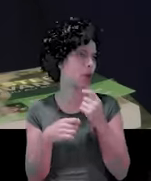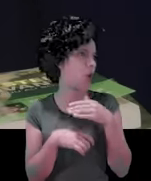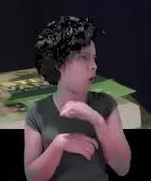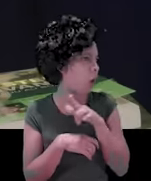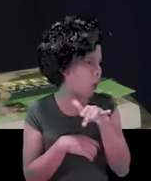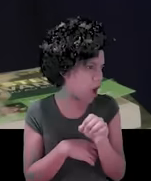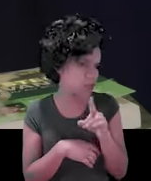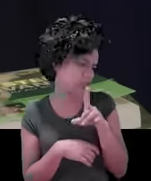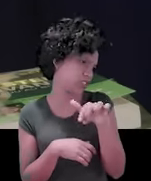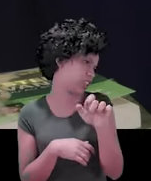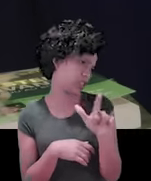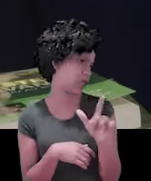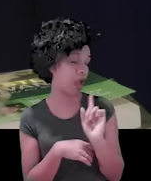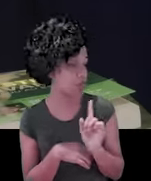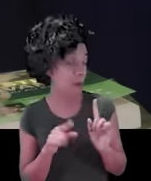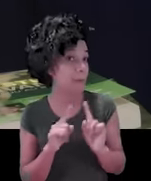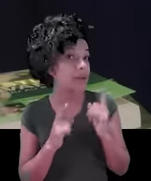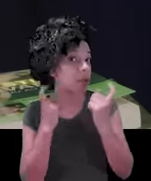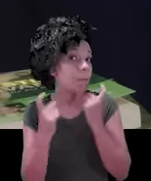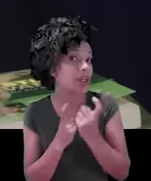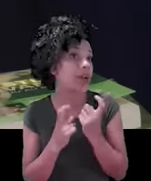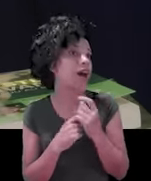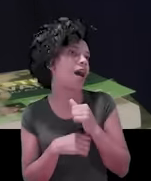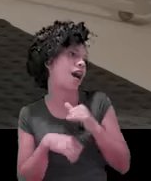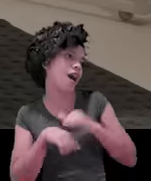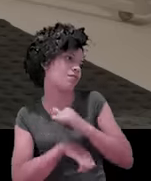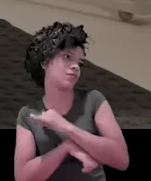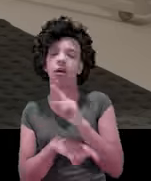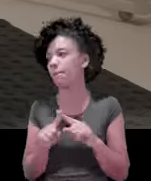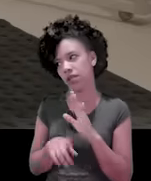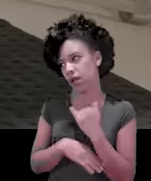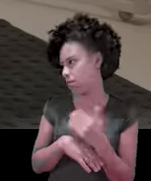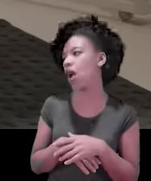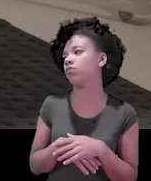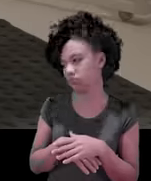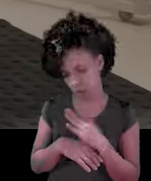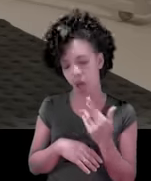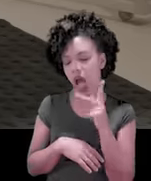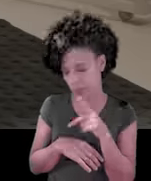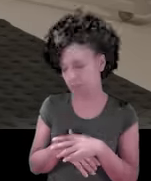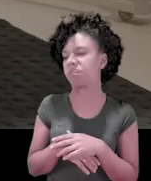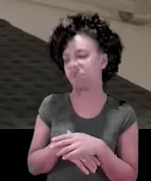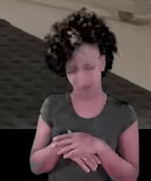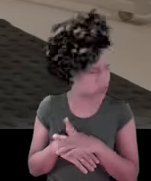de olho dele precisa de um um ponto de combustão mais alto mas o combustível de aviação não tá nós vamos morrer para